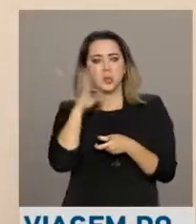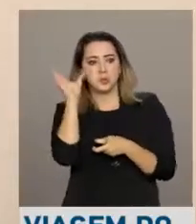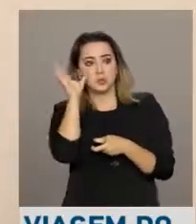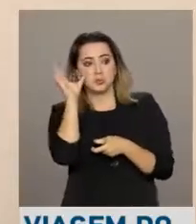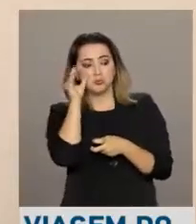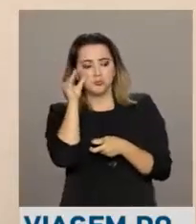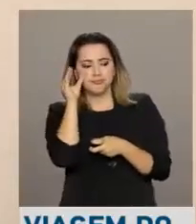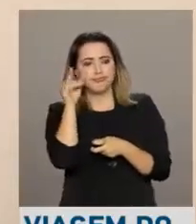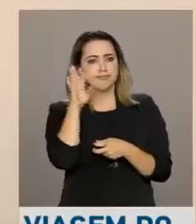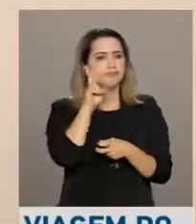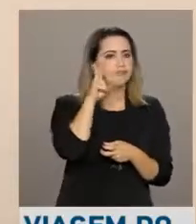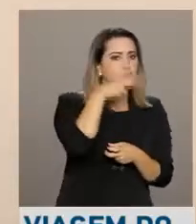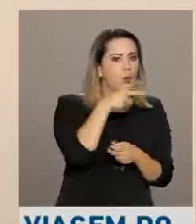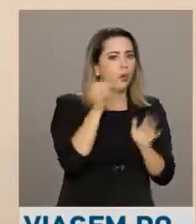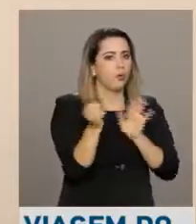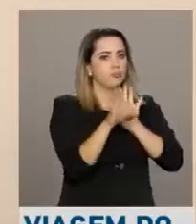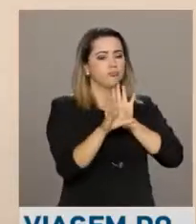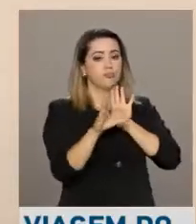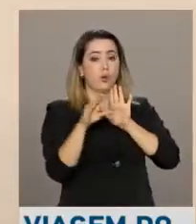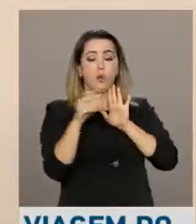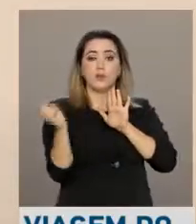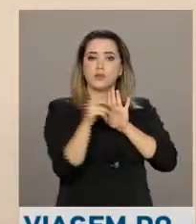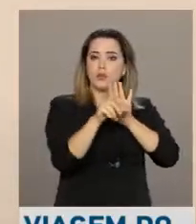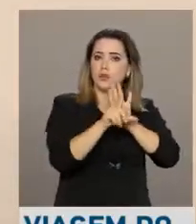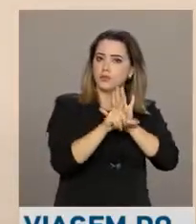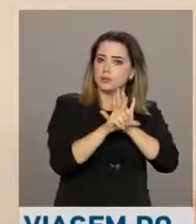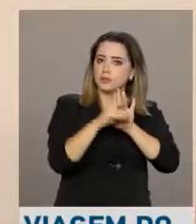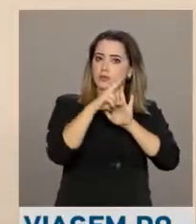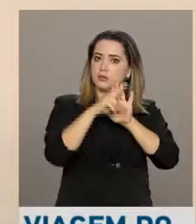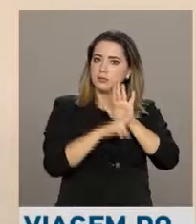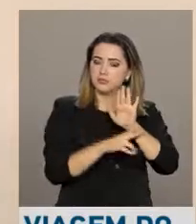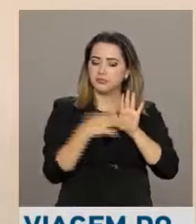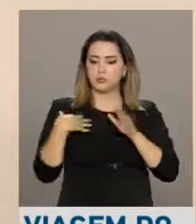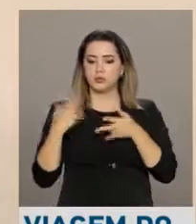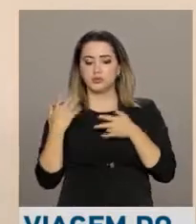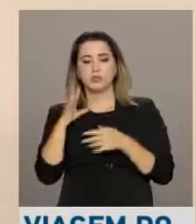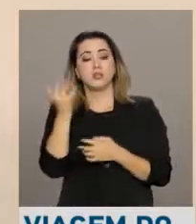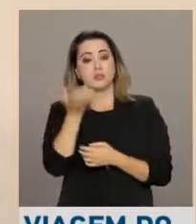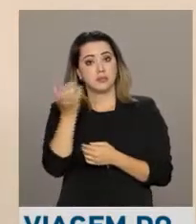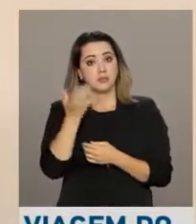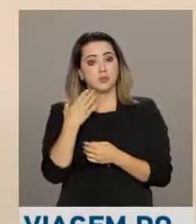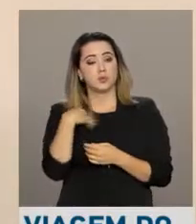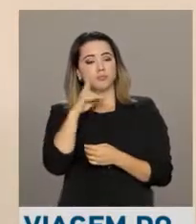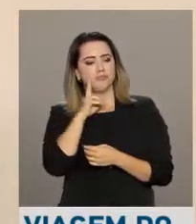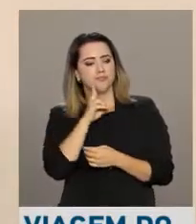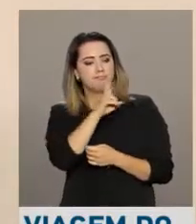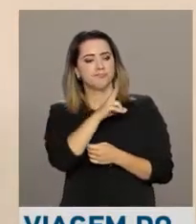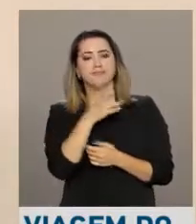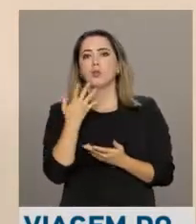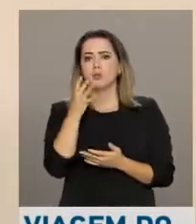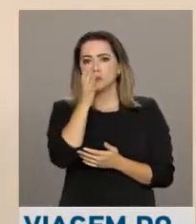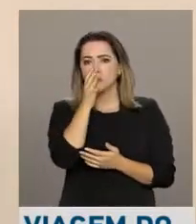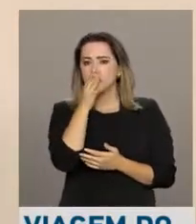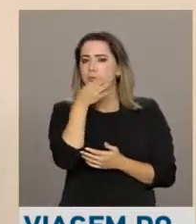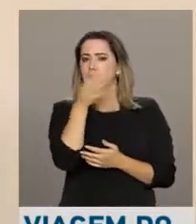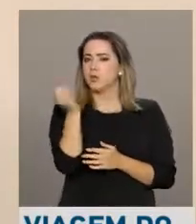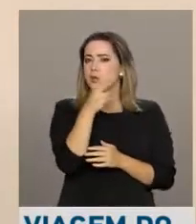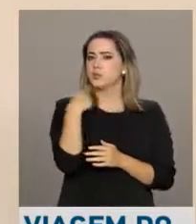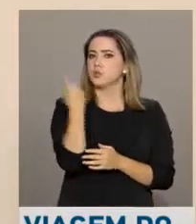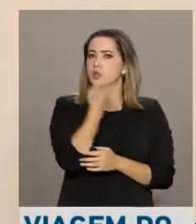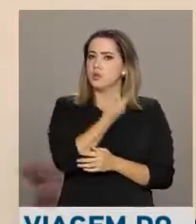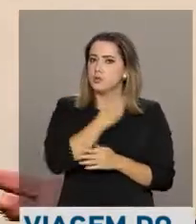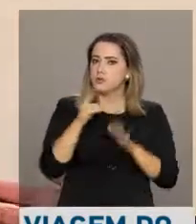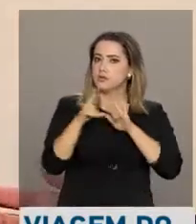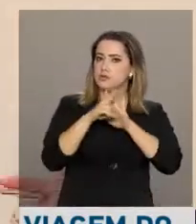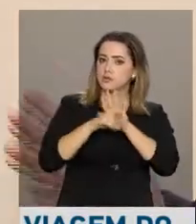especialmente com as reformas muito em muito mobilizados pelas reformas que não estou nós estamos fazendo e